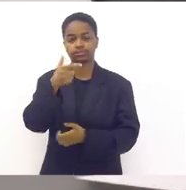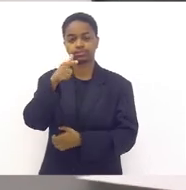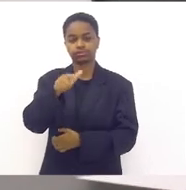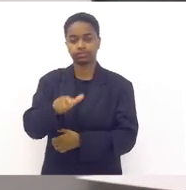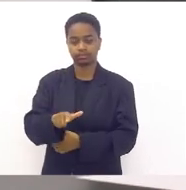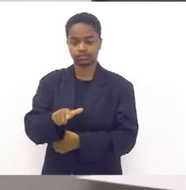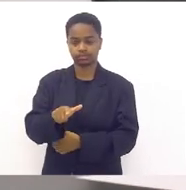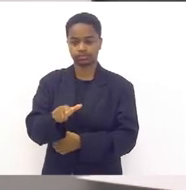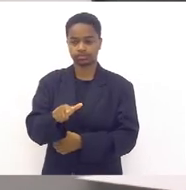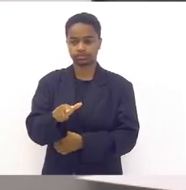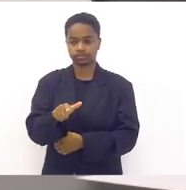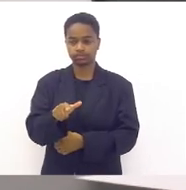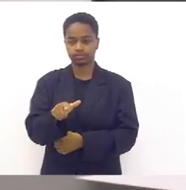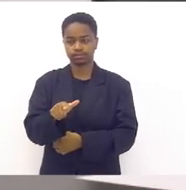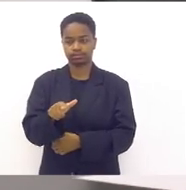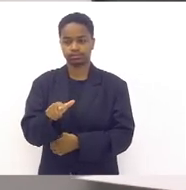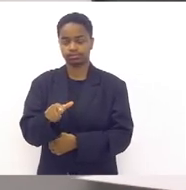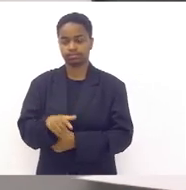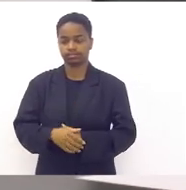vez,